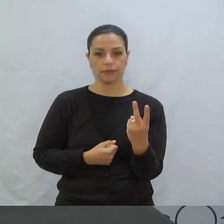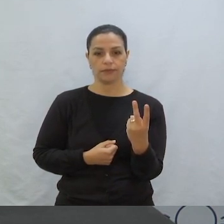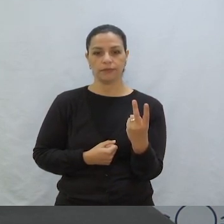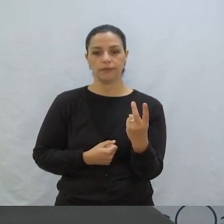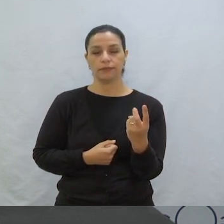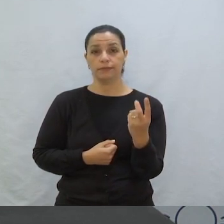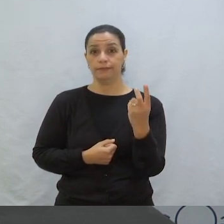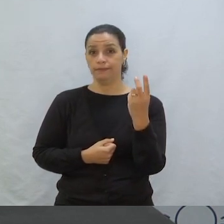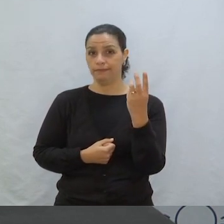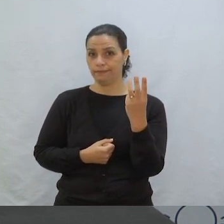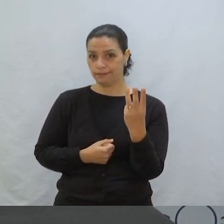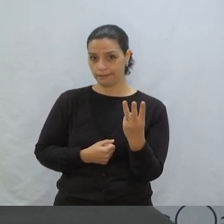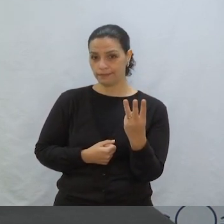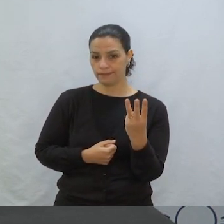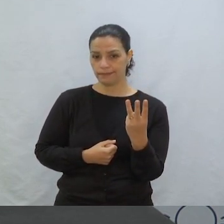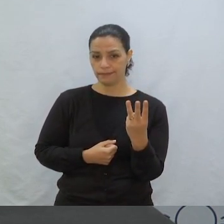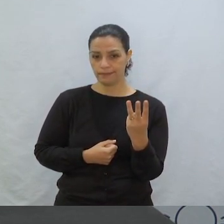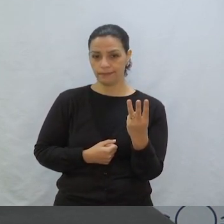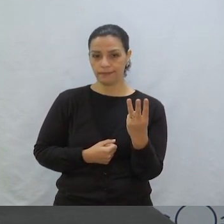2,